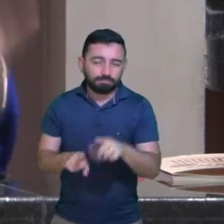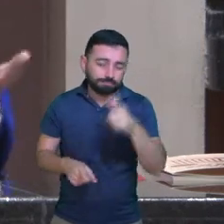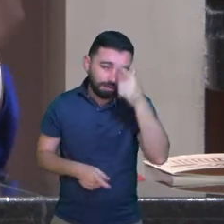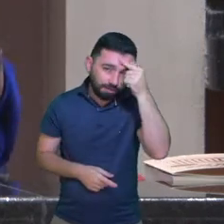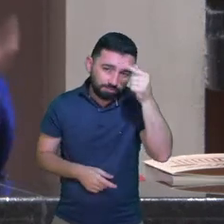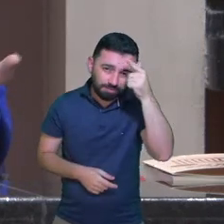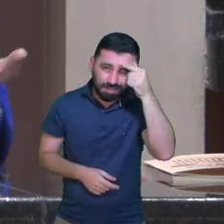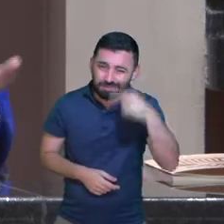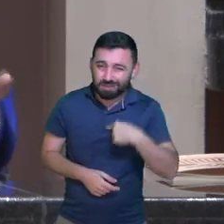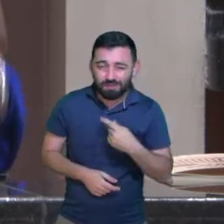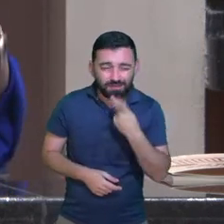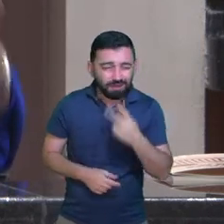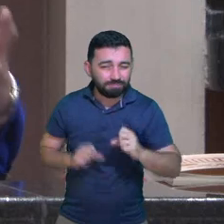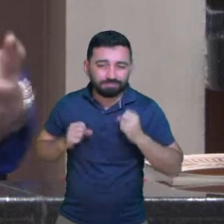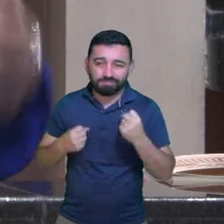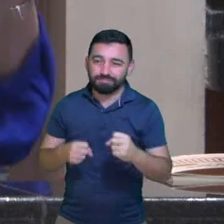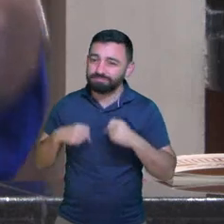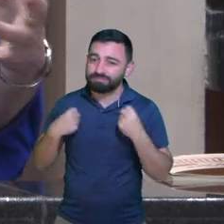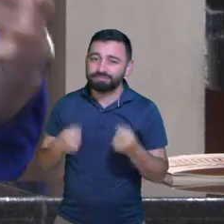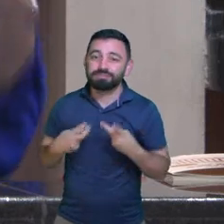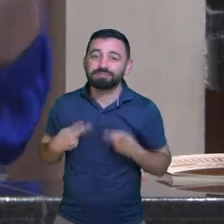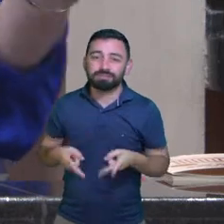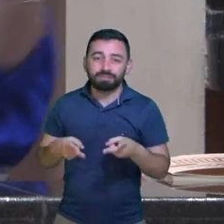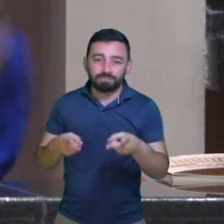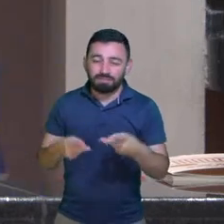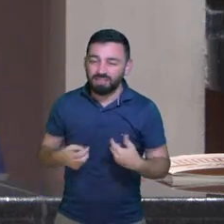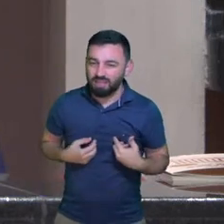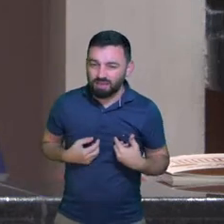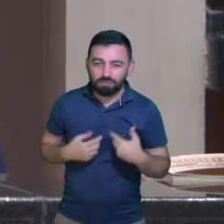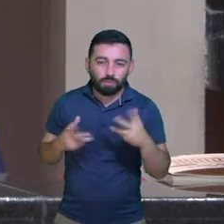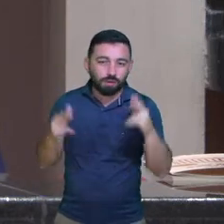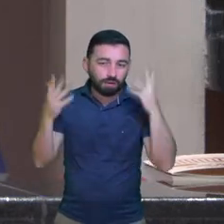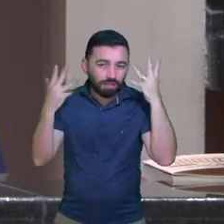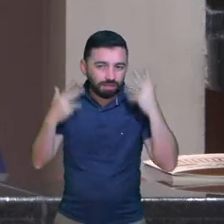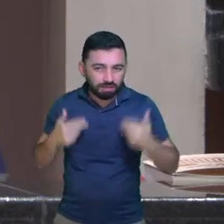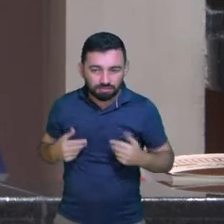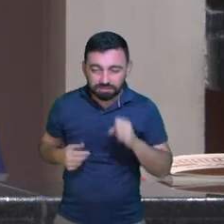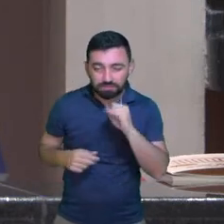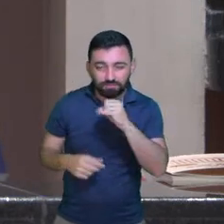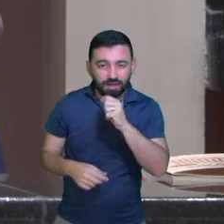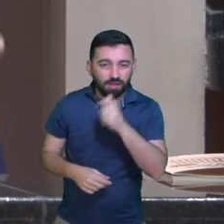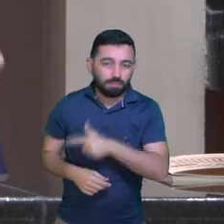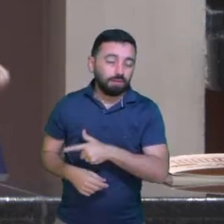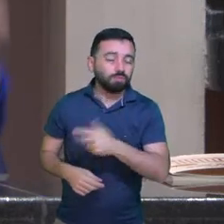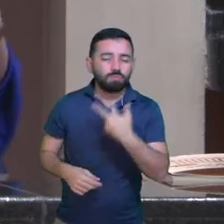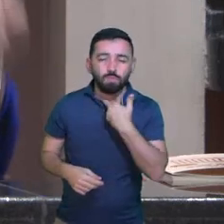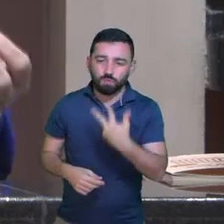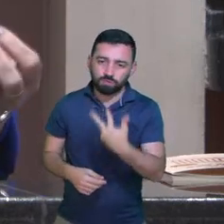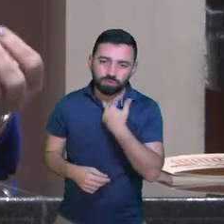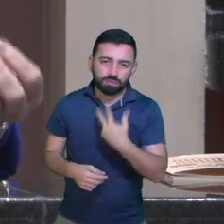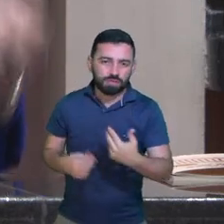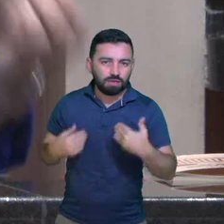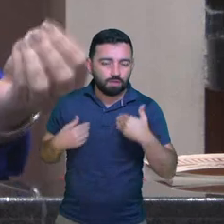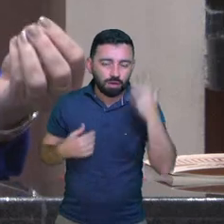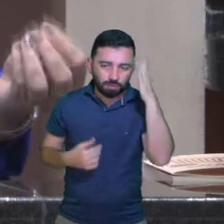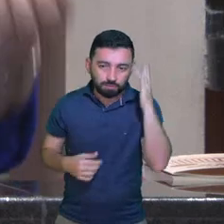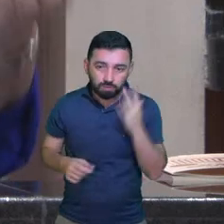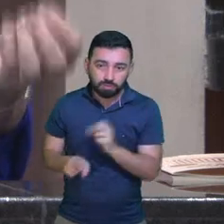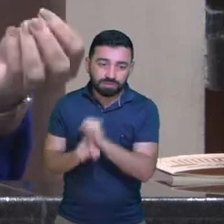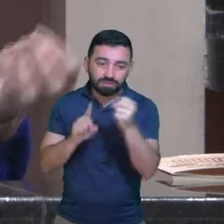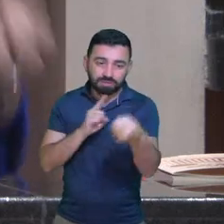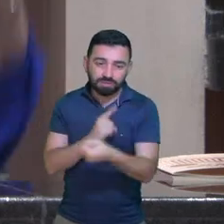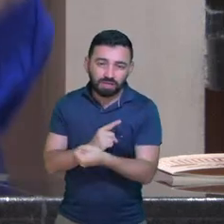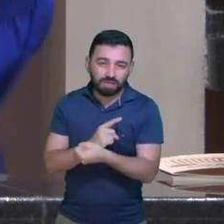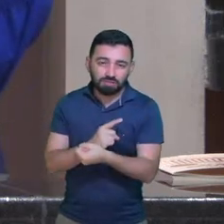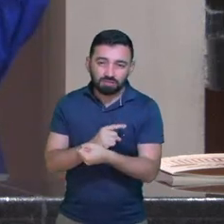eu não canso de defender e fico M leoa quando alguém fala mal da instituição de ensino porque eu acho que uma sociedade de que